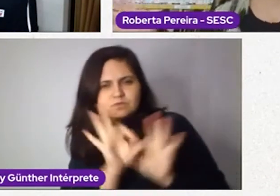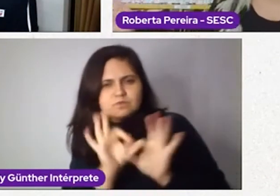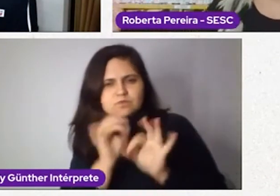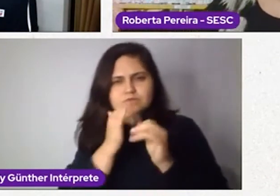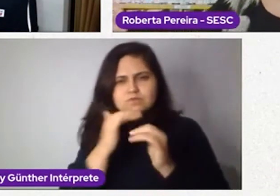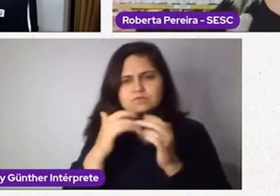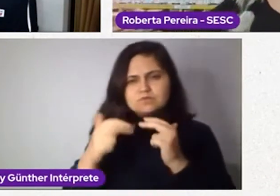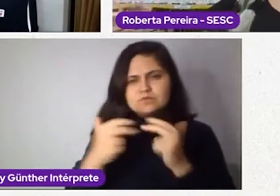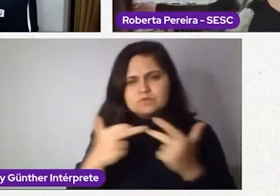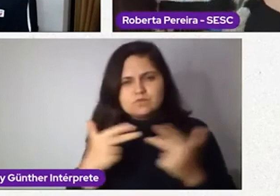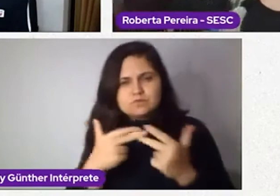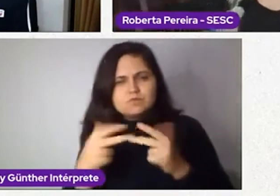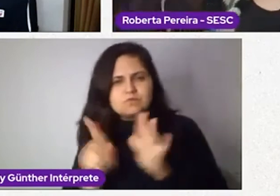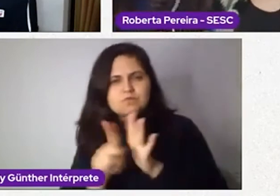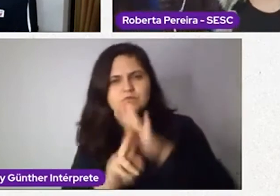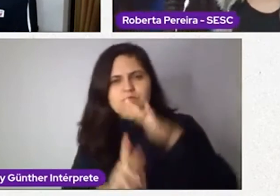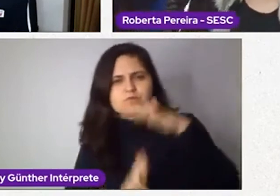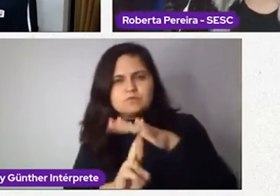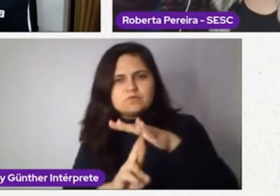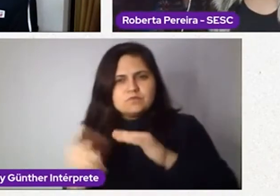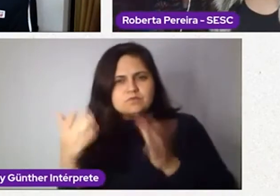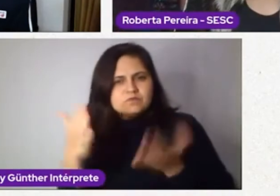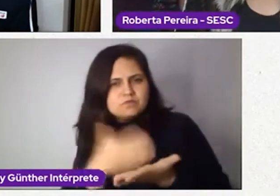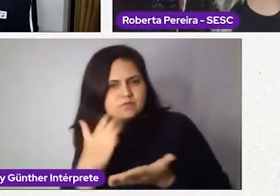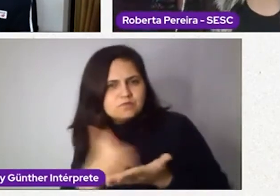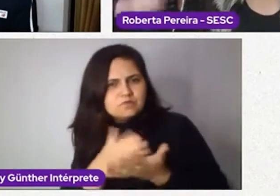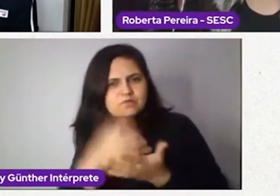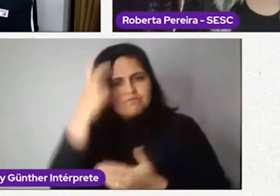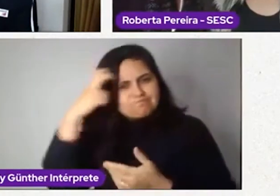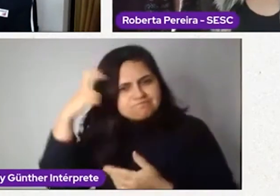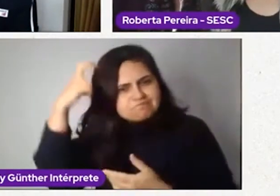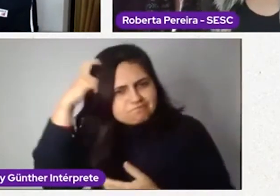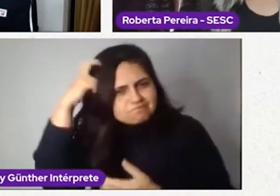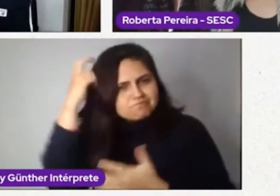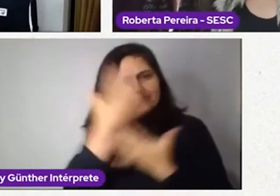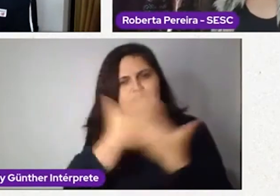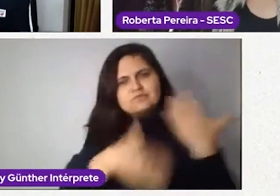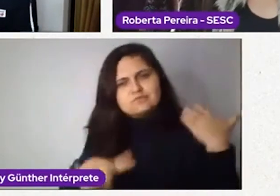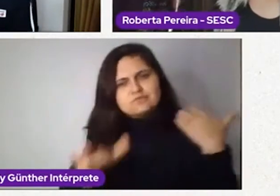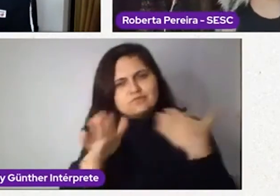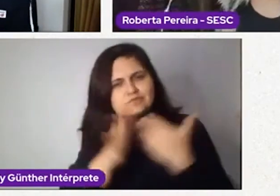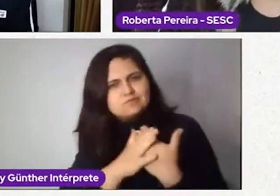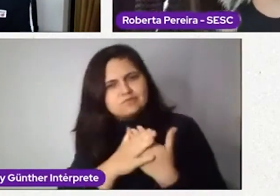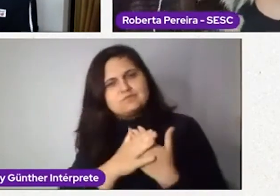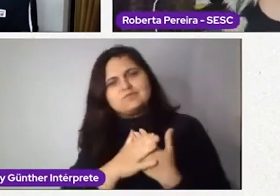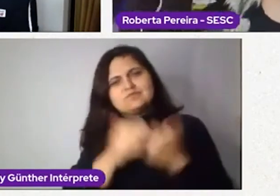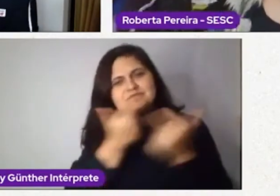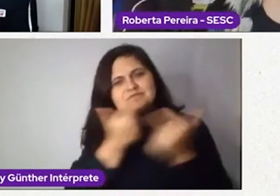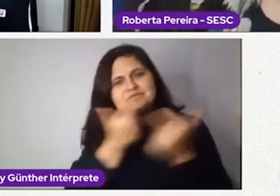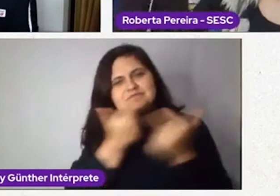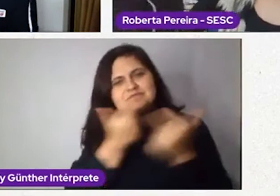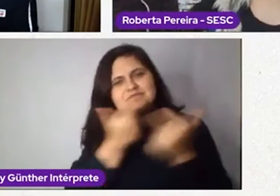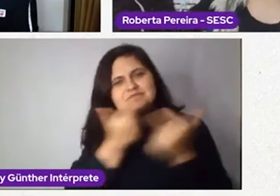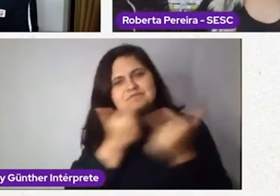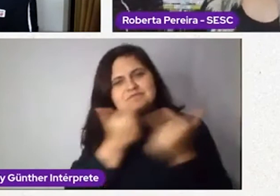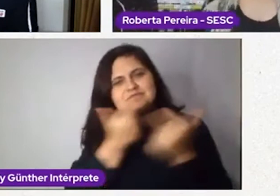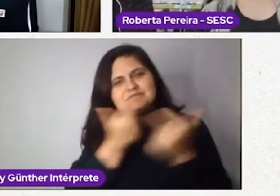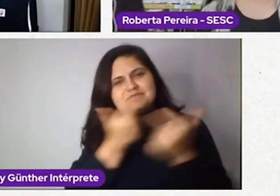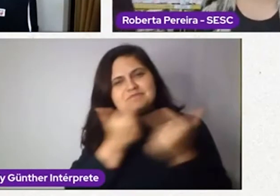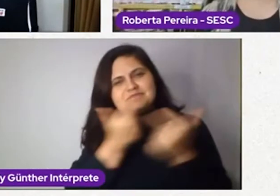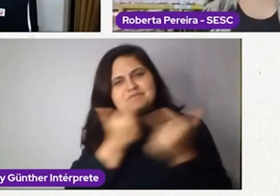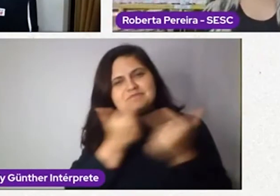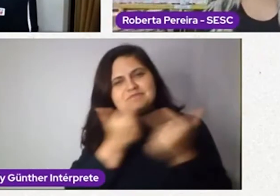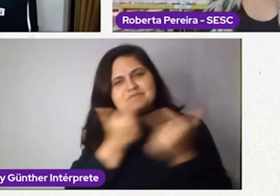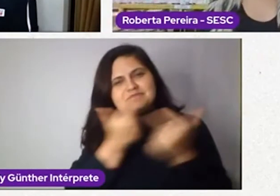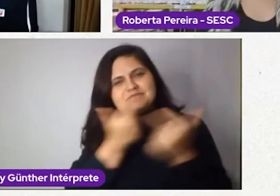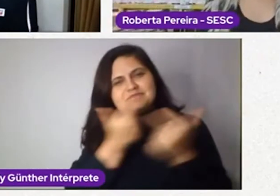coisas, né? Nas feiras do livro, na cultura, em tudo. Querida, muito obrigada. A gente já se